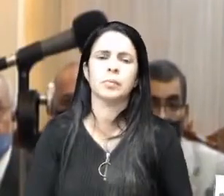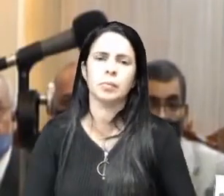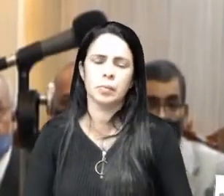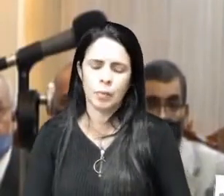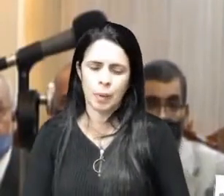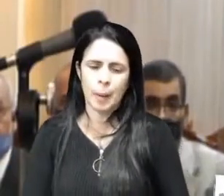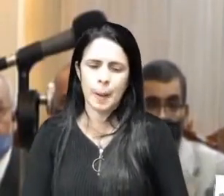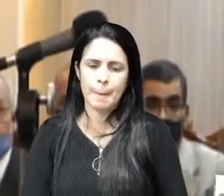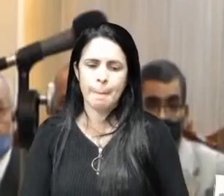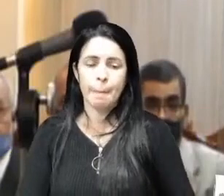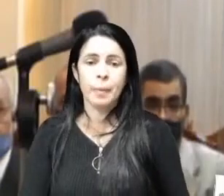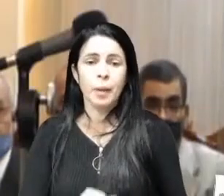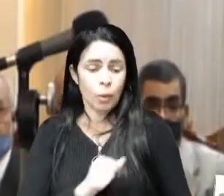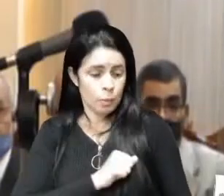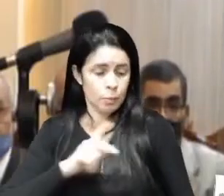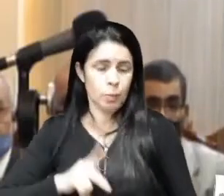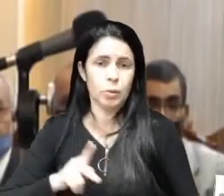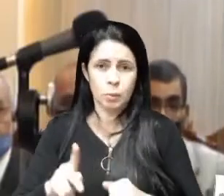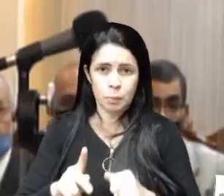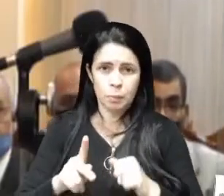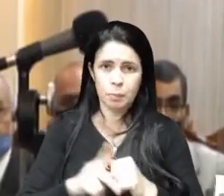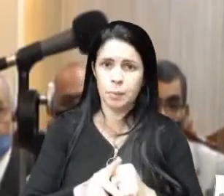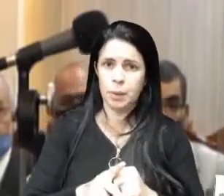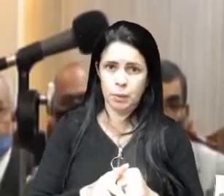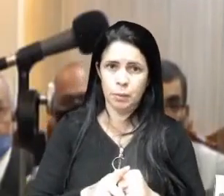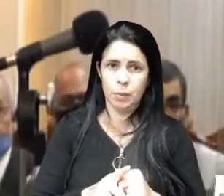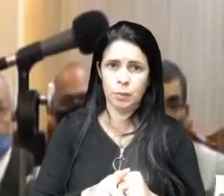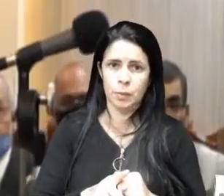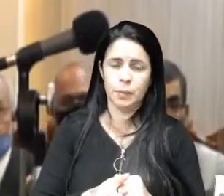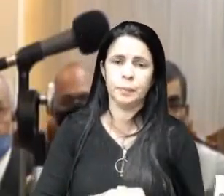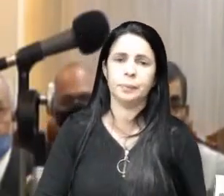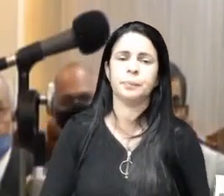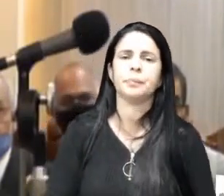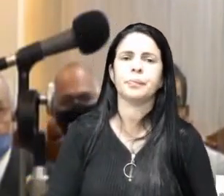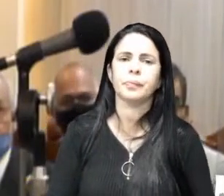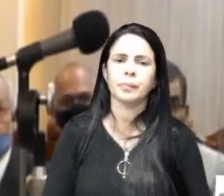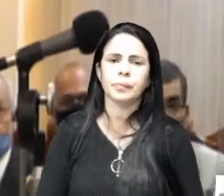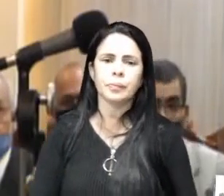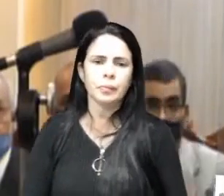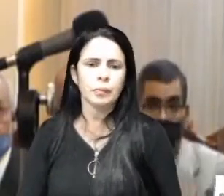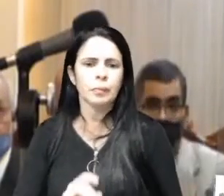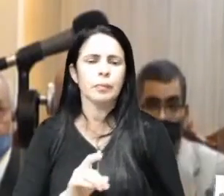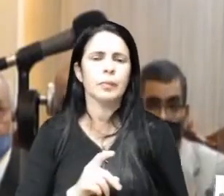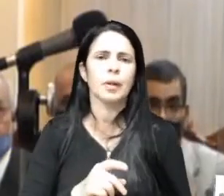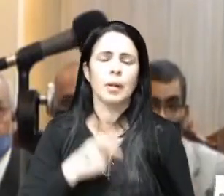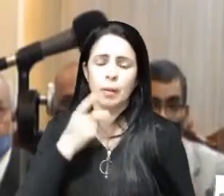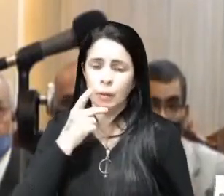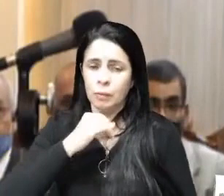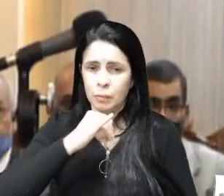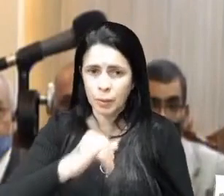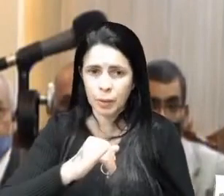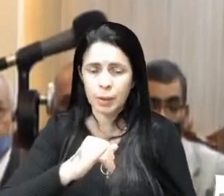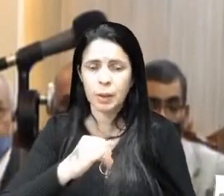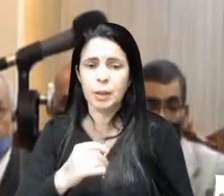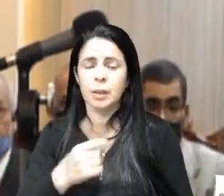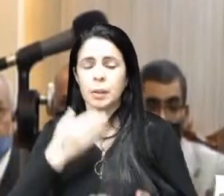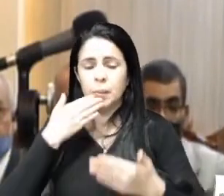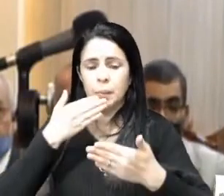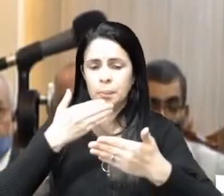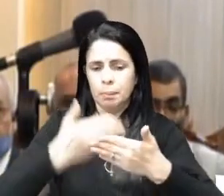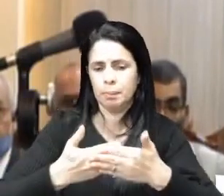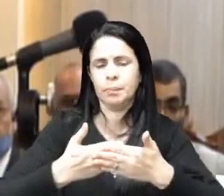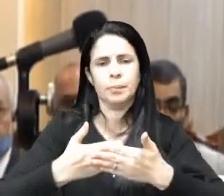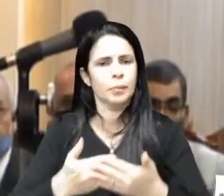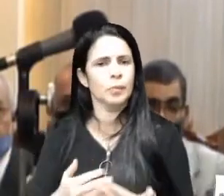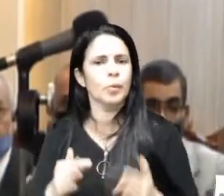diretamente: mas já está próximo o fim de todas as coisas.